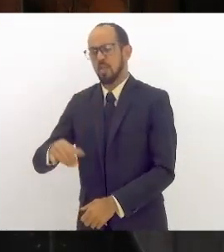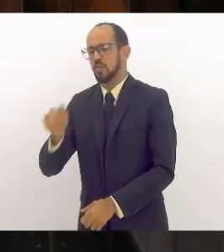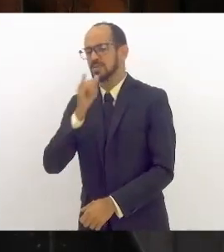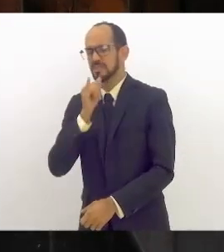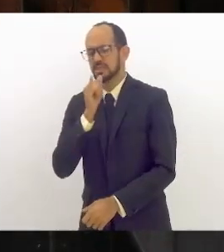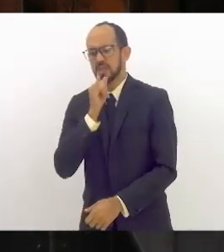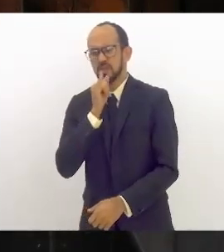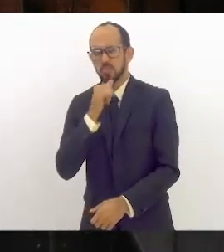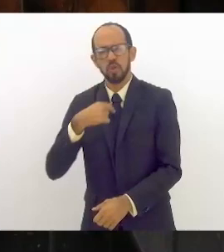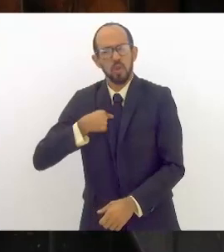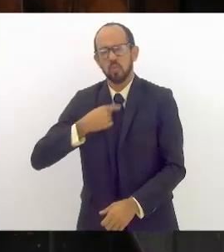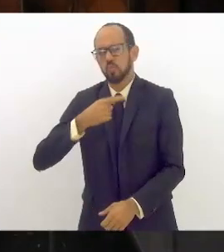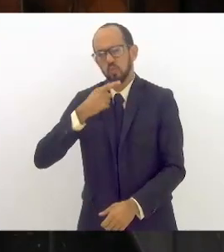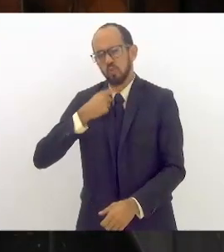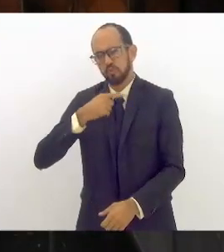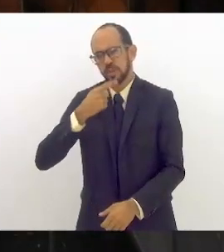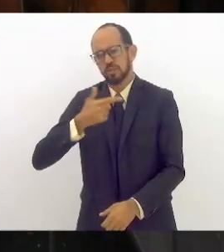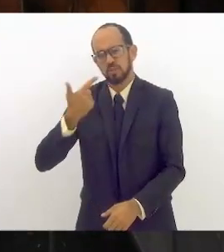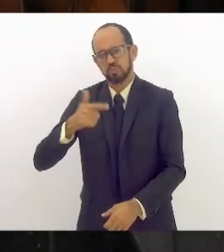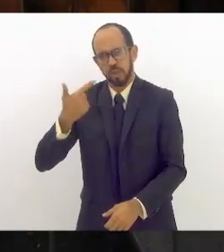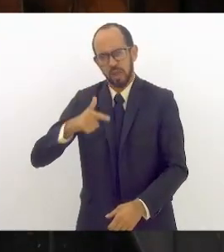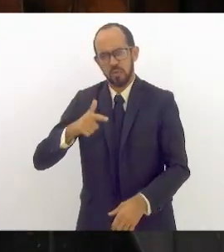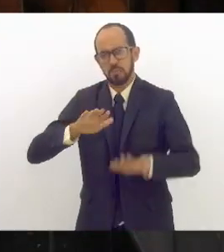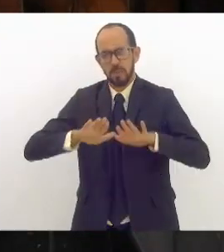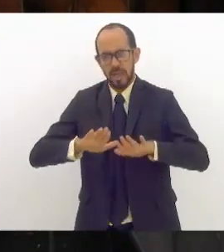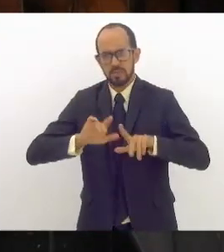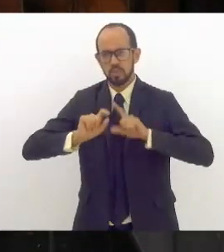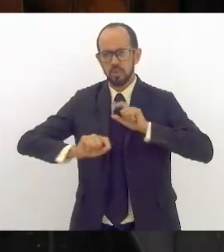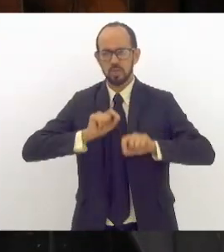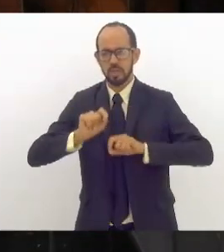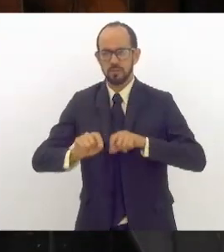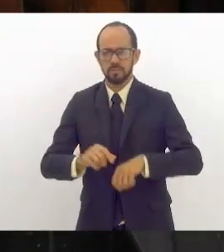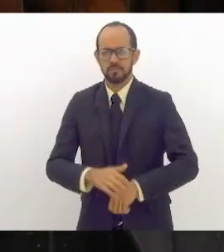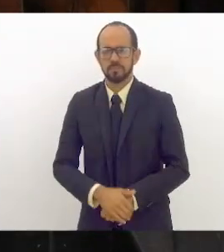a menor dúvida mas é